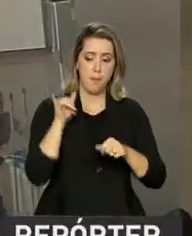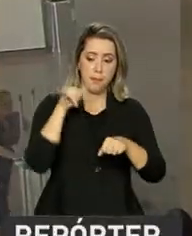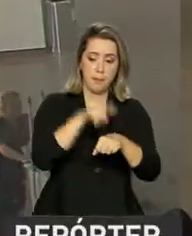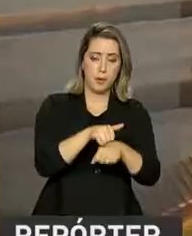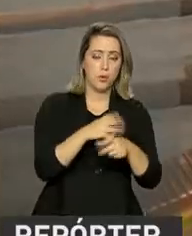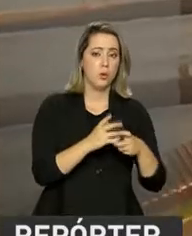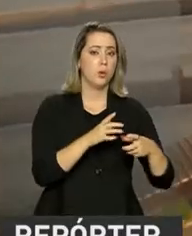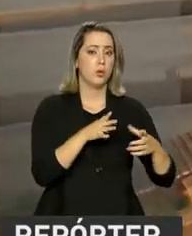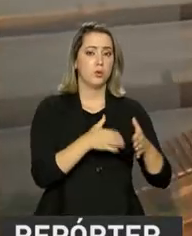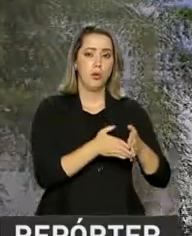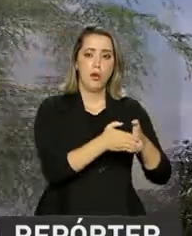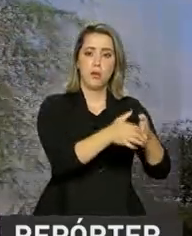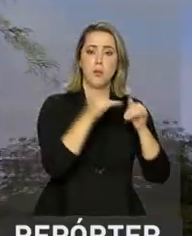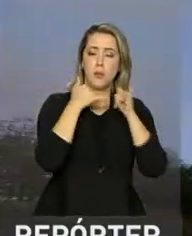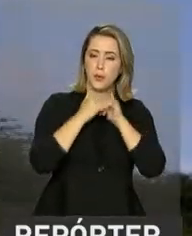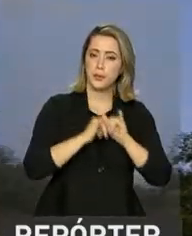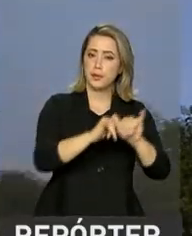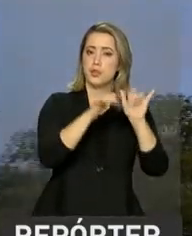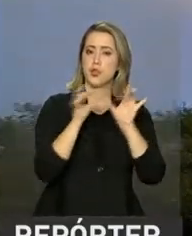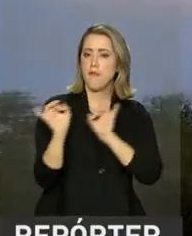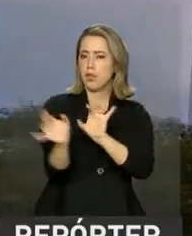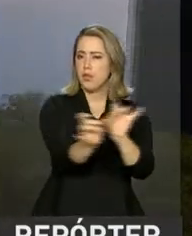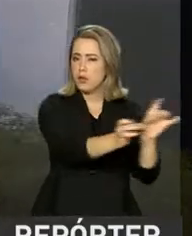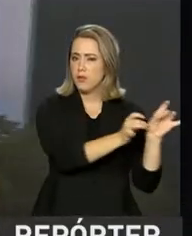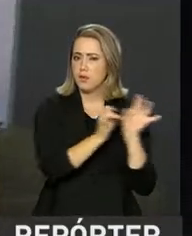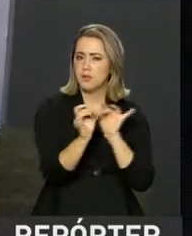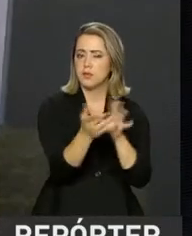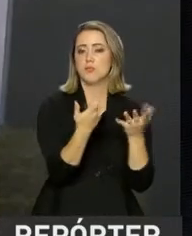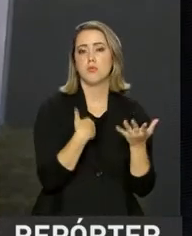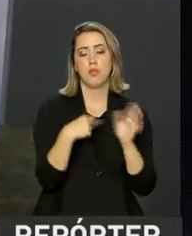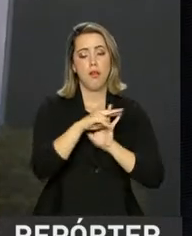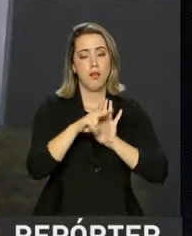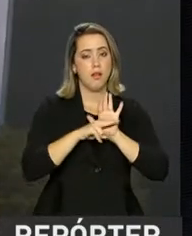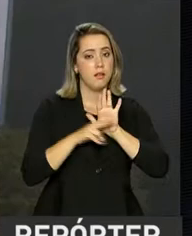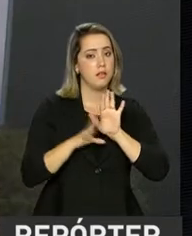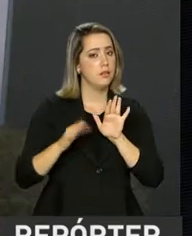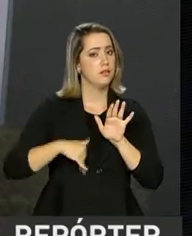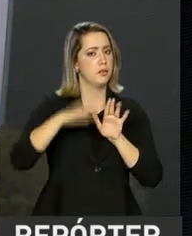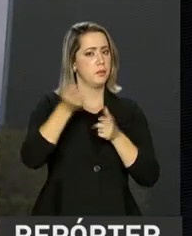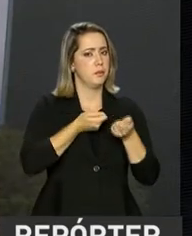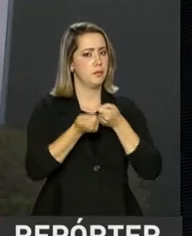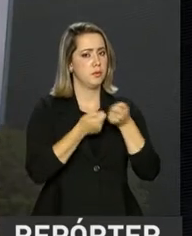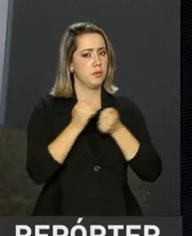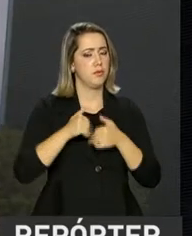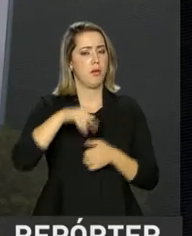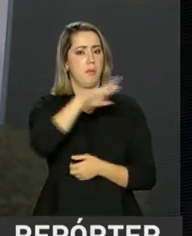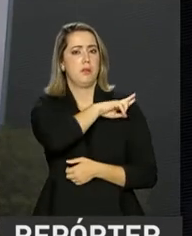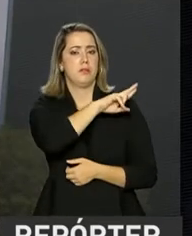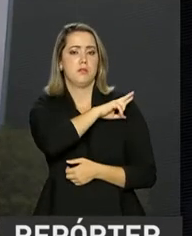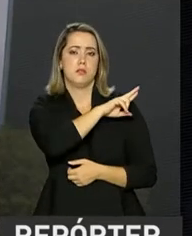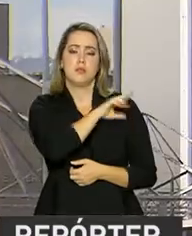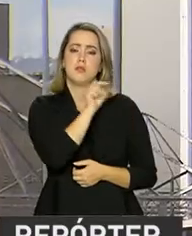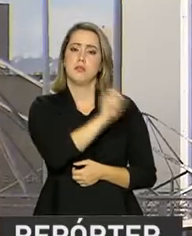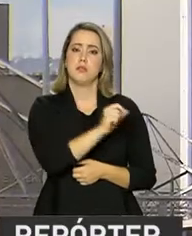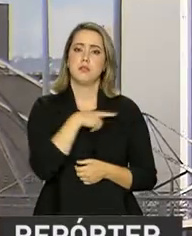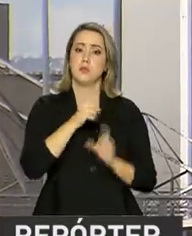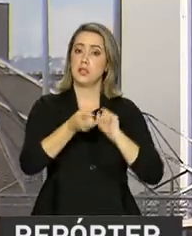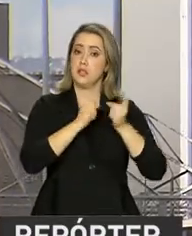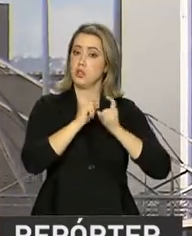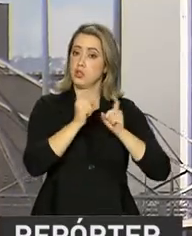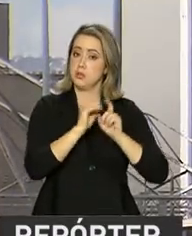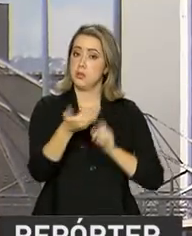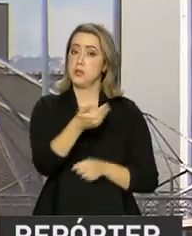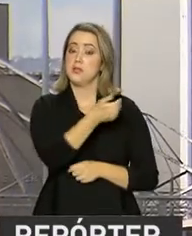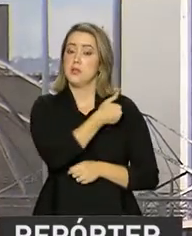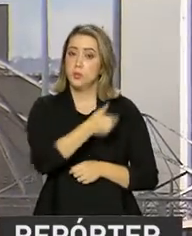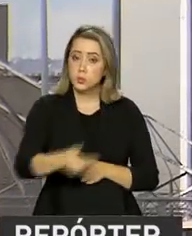energia regras mais rigorosas e maior responsabilidade na administração das estatais também